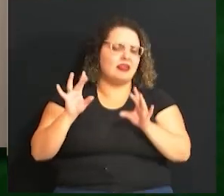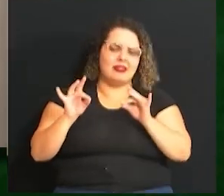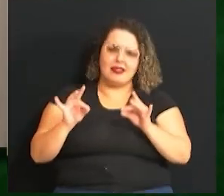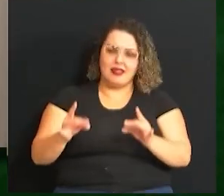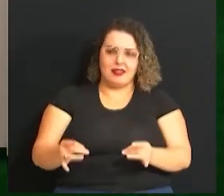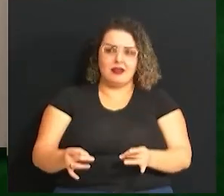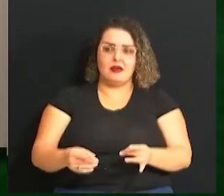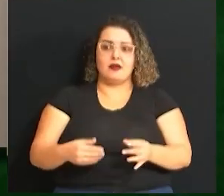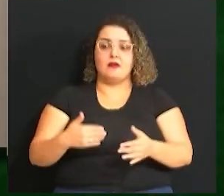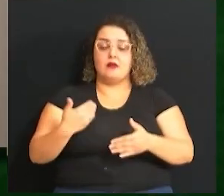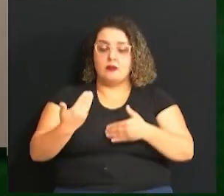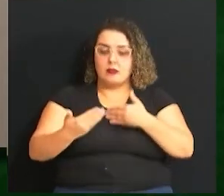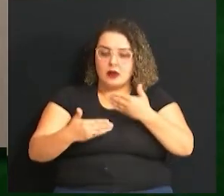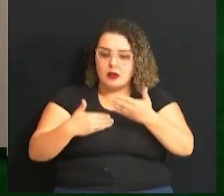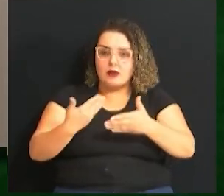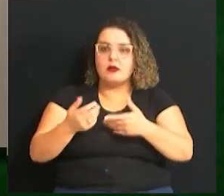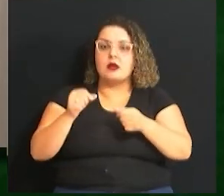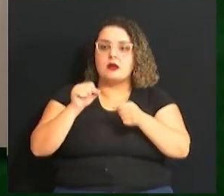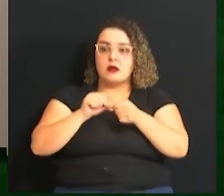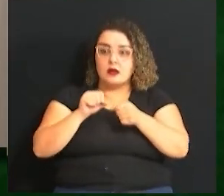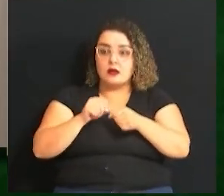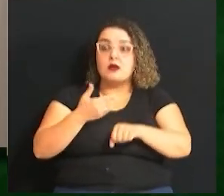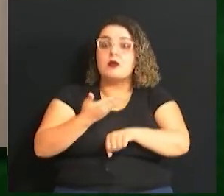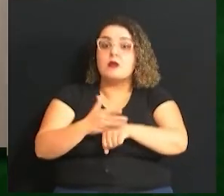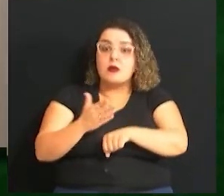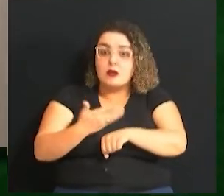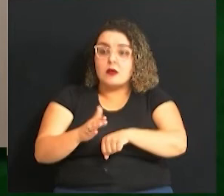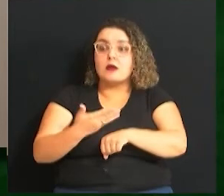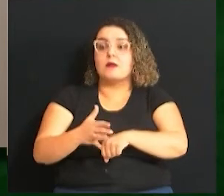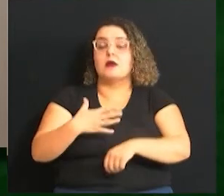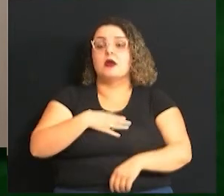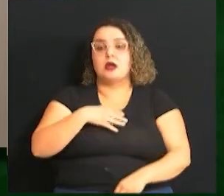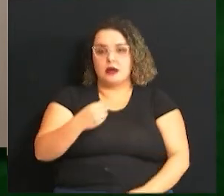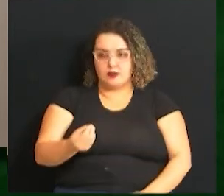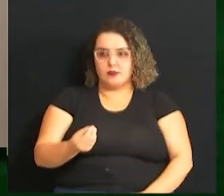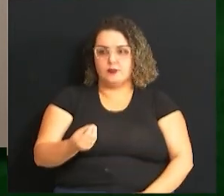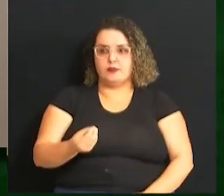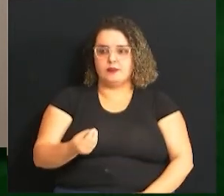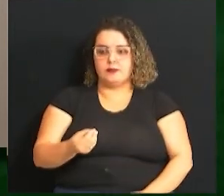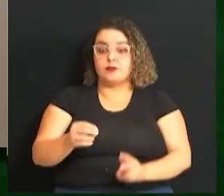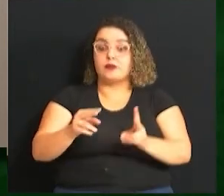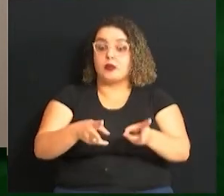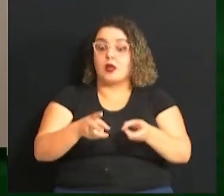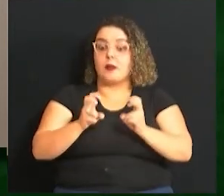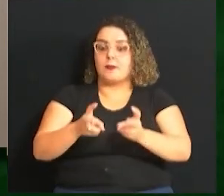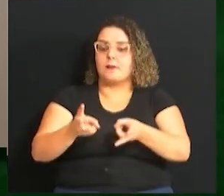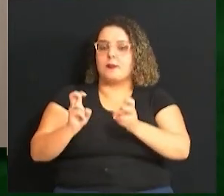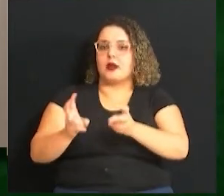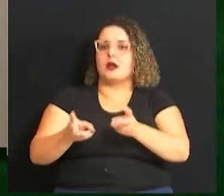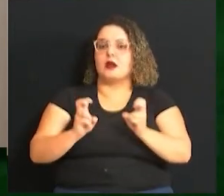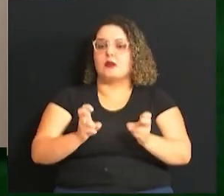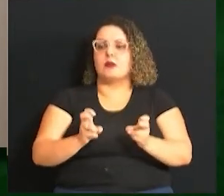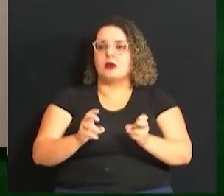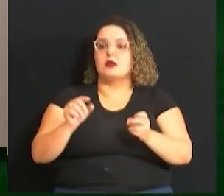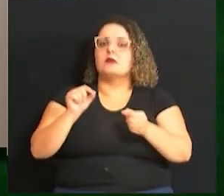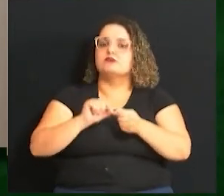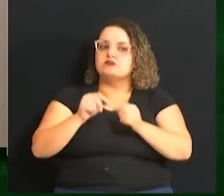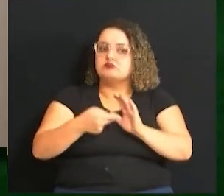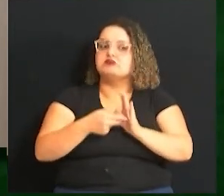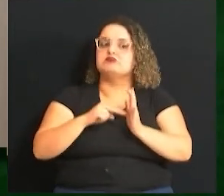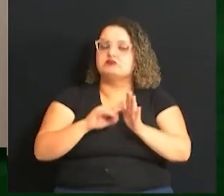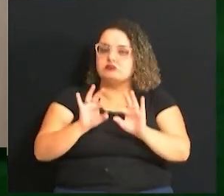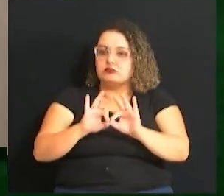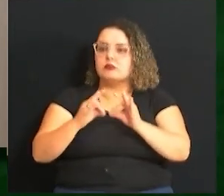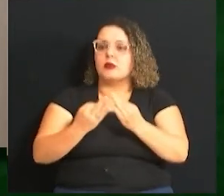mero detalhe. Conforme você vai fazendo, vai praticando com seu filho, você vai perceber o valor ali que vai